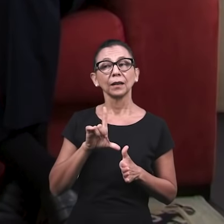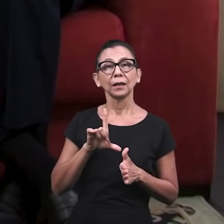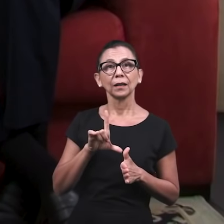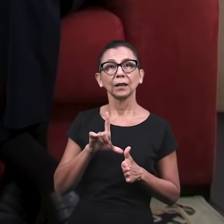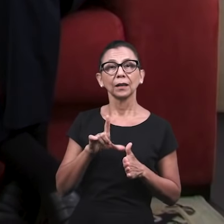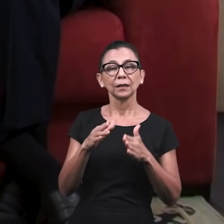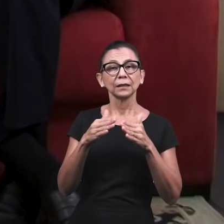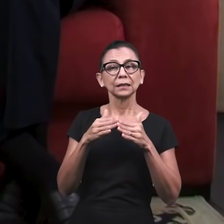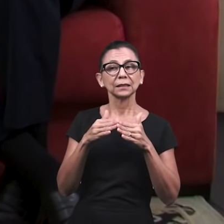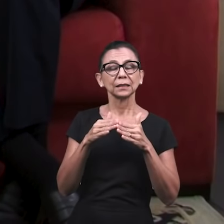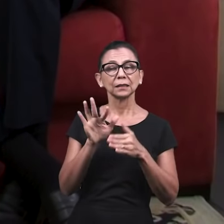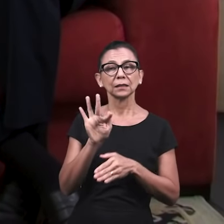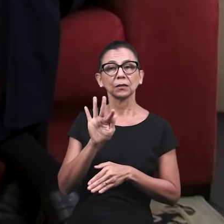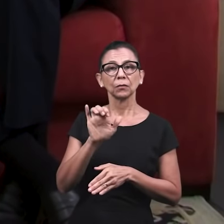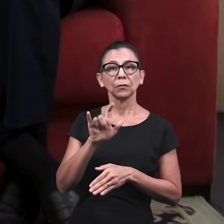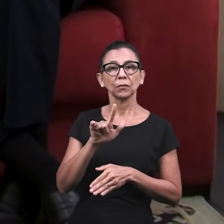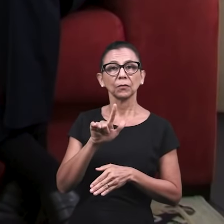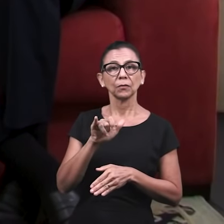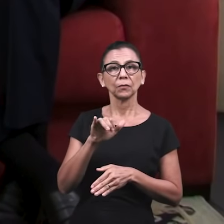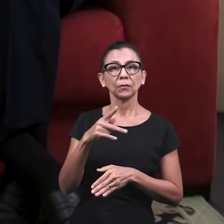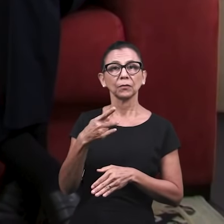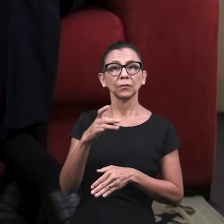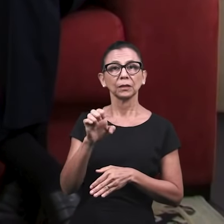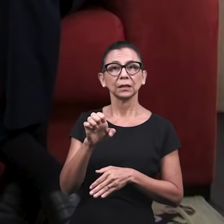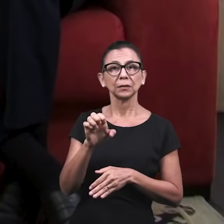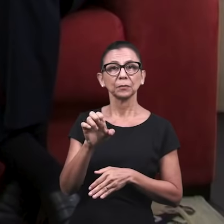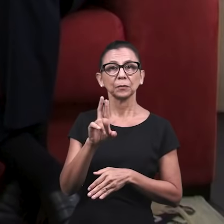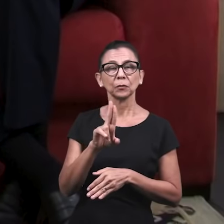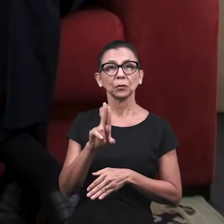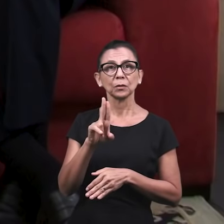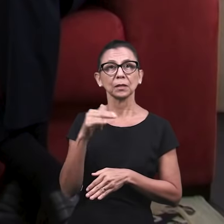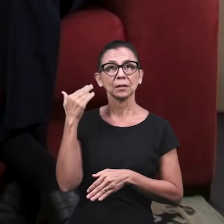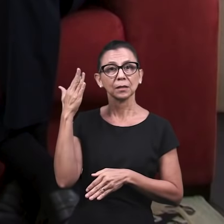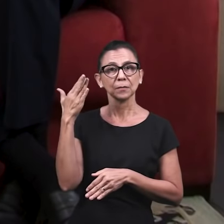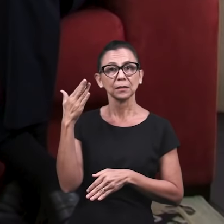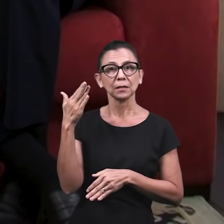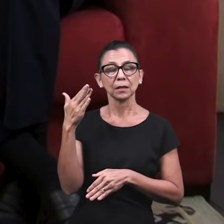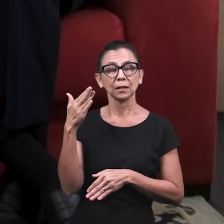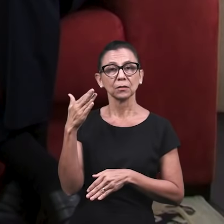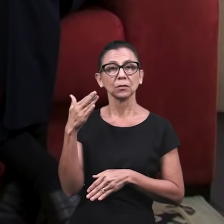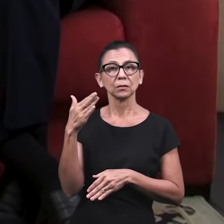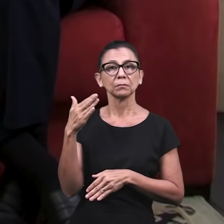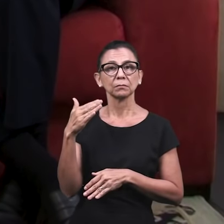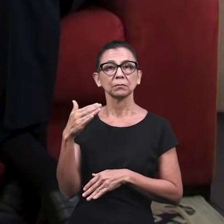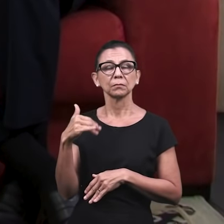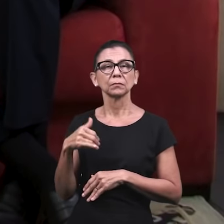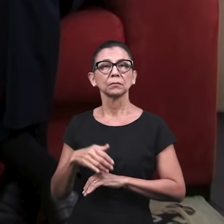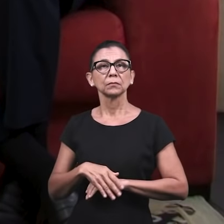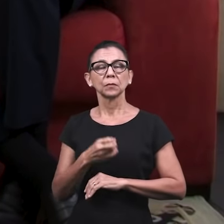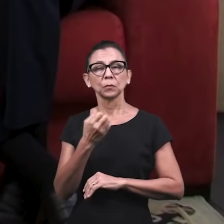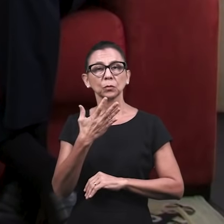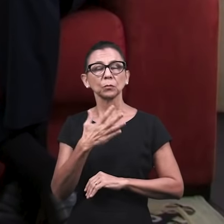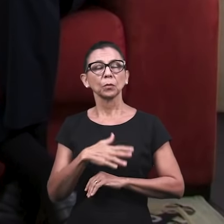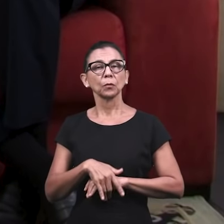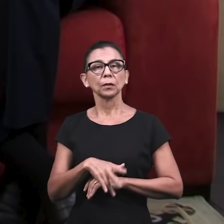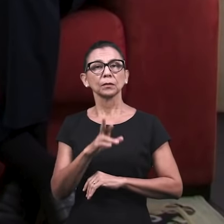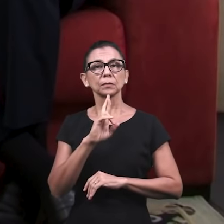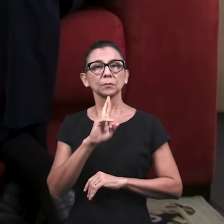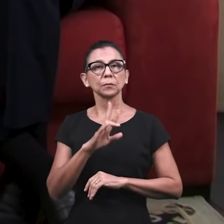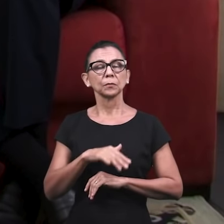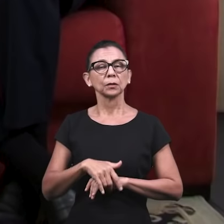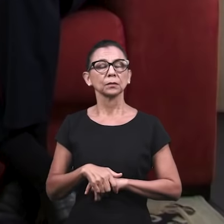eu ia pedir licença ao Felipe e ao seu pai para utilizar essa mensagem na igreja. Muito bem colocada por ele e pelos outros irmãos que